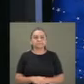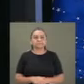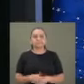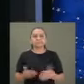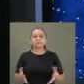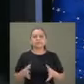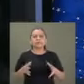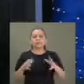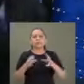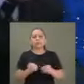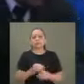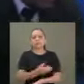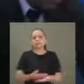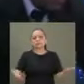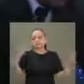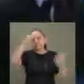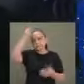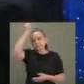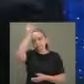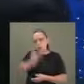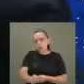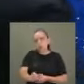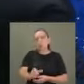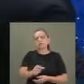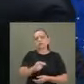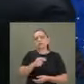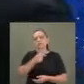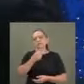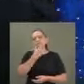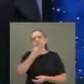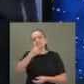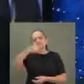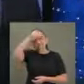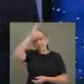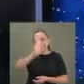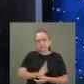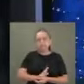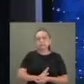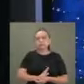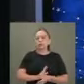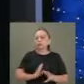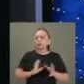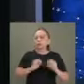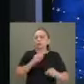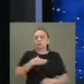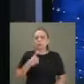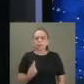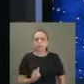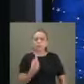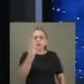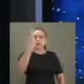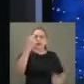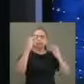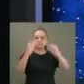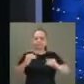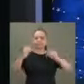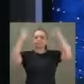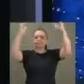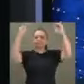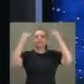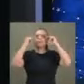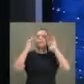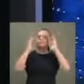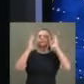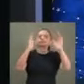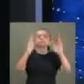brasileiros e brasileiras Minhas únicas vossas excelências aqueles que nos acompanham pela TV